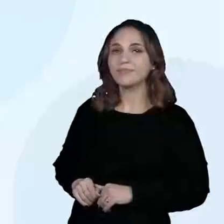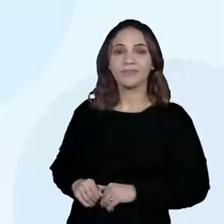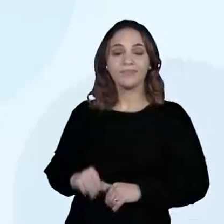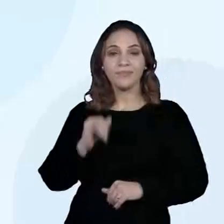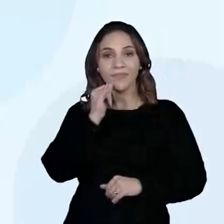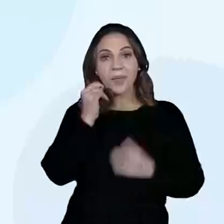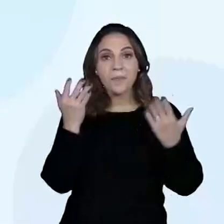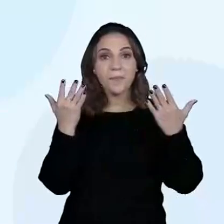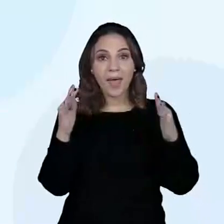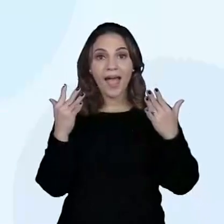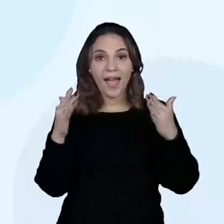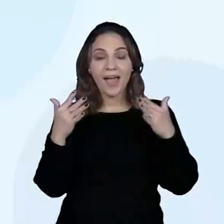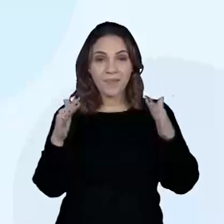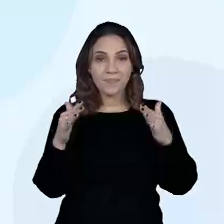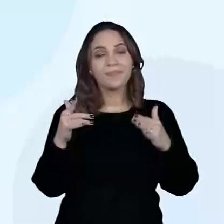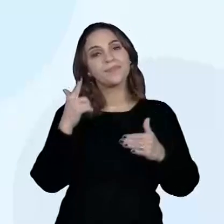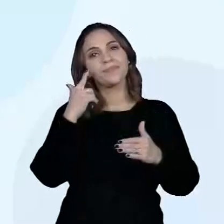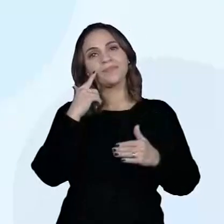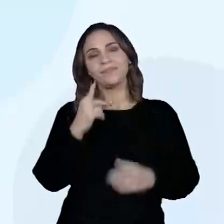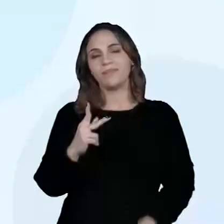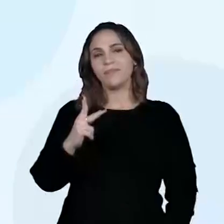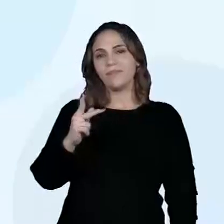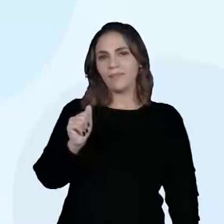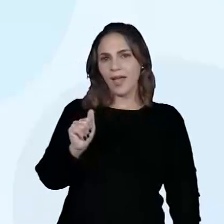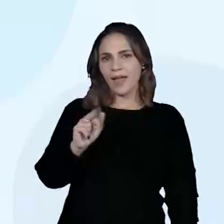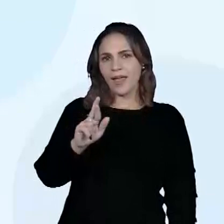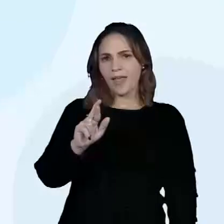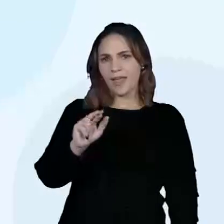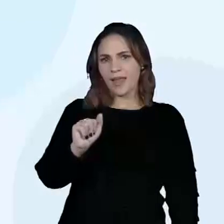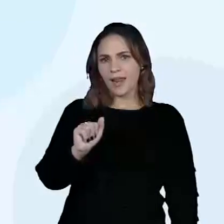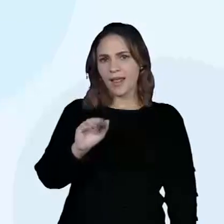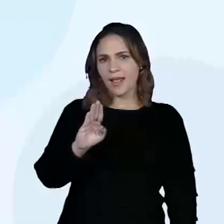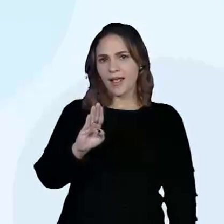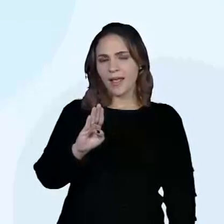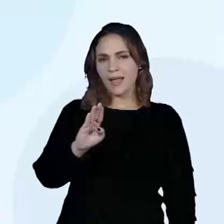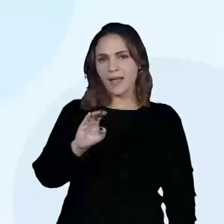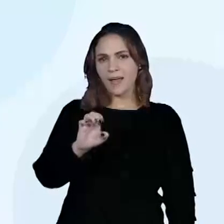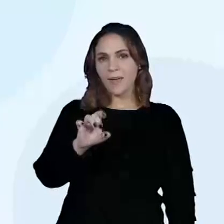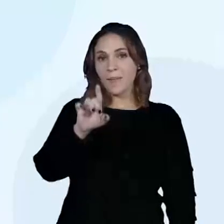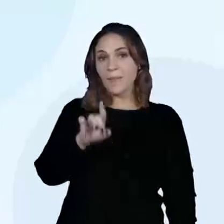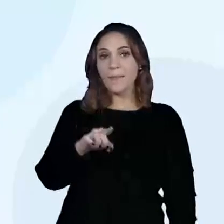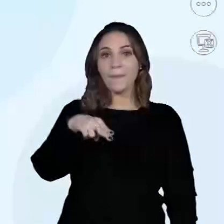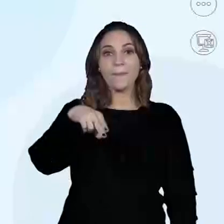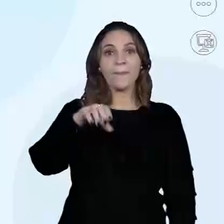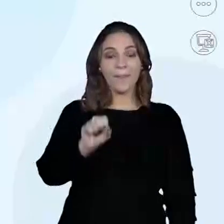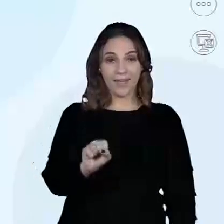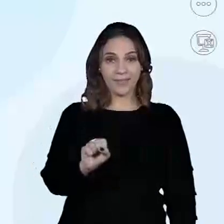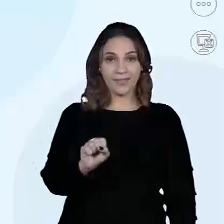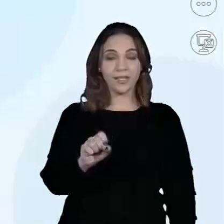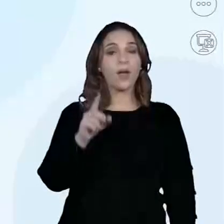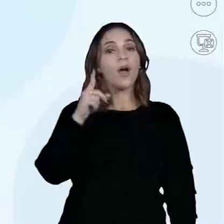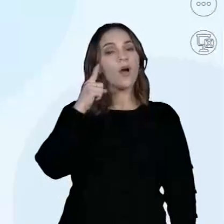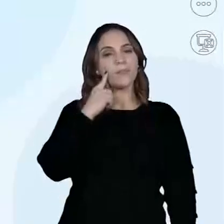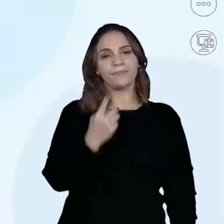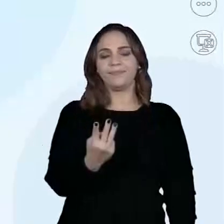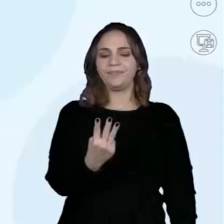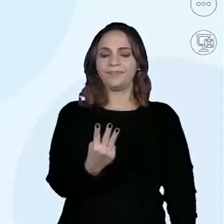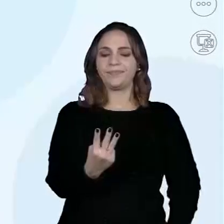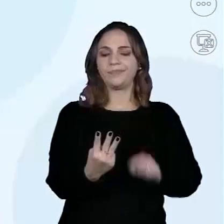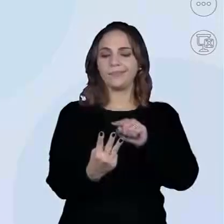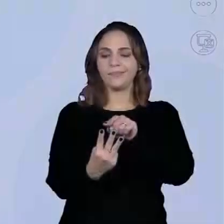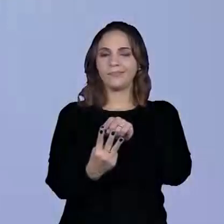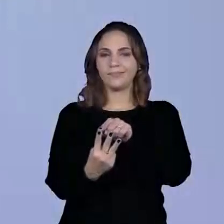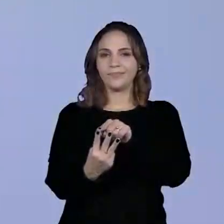parabéns. A palavra parabéns, a minha sílaba mais forte é a última, ó,